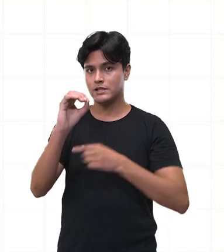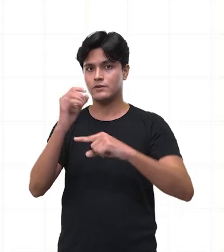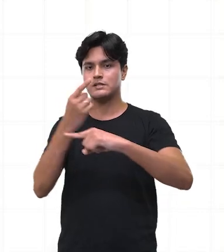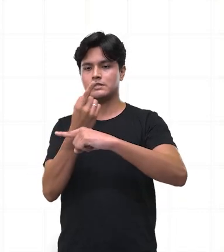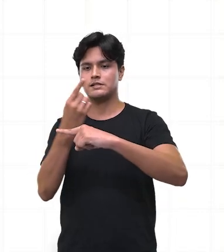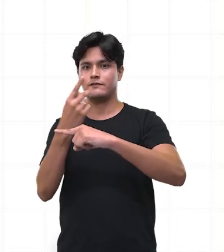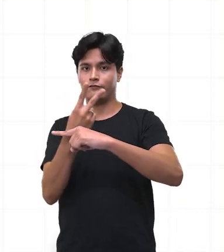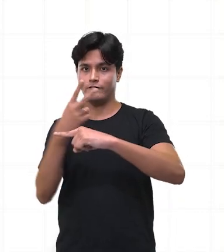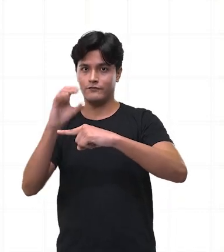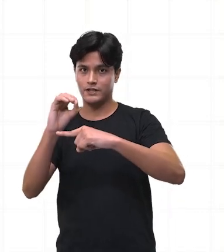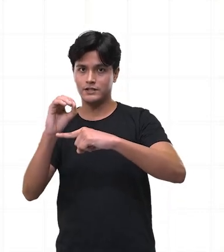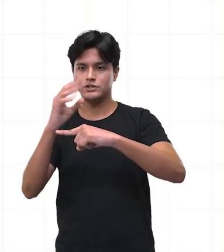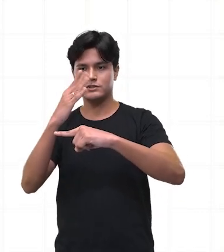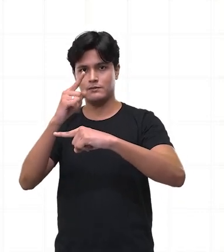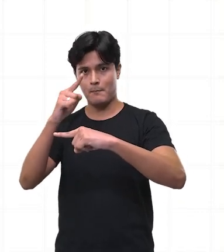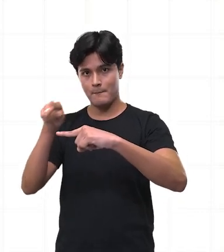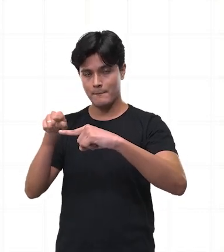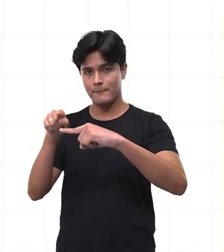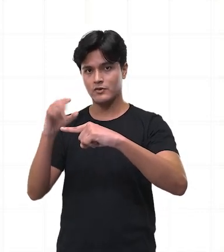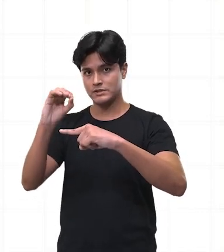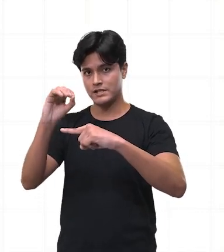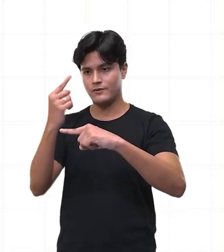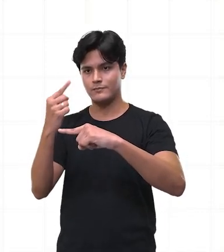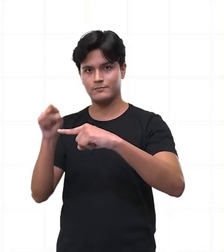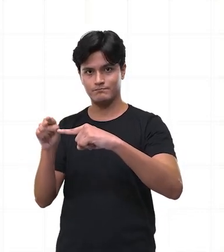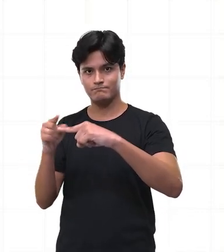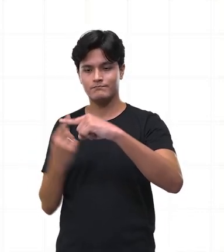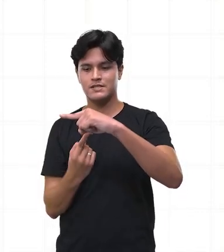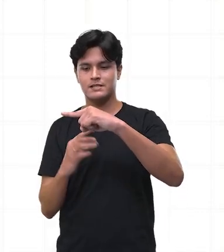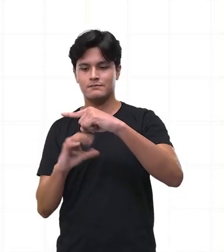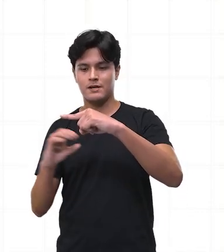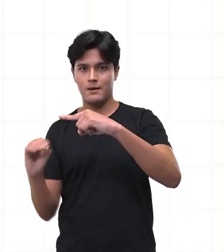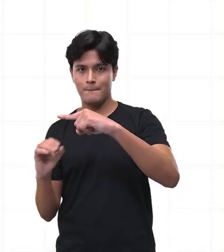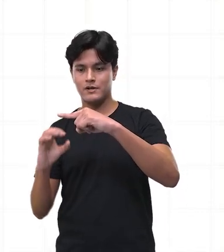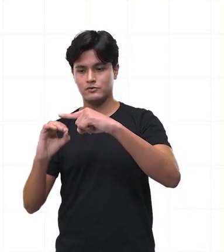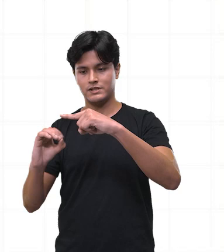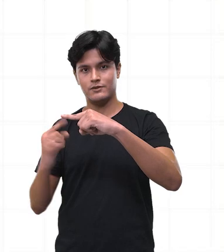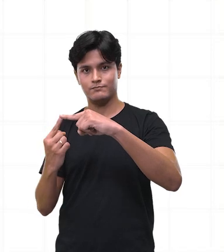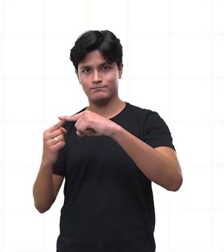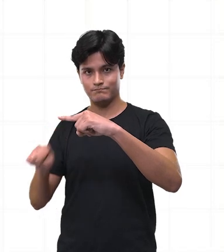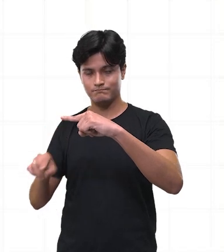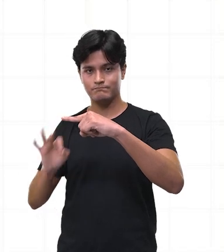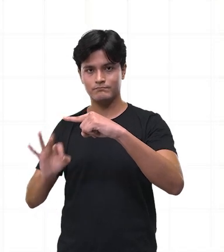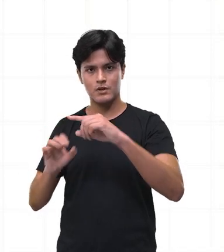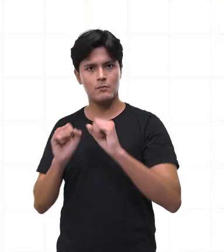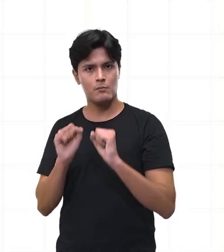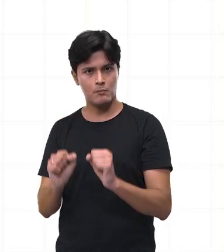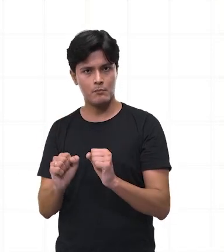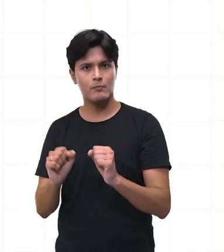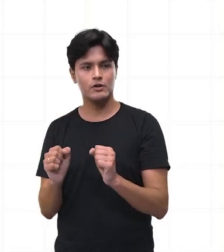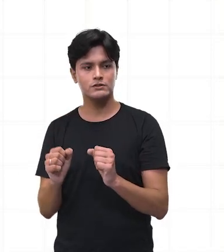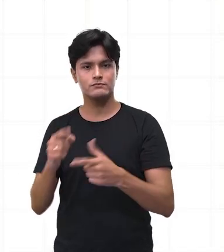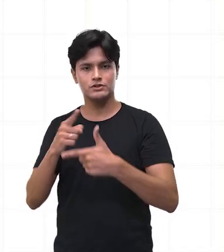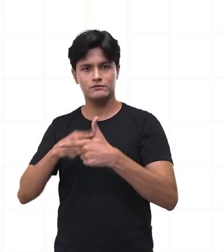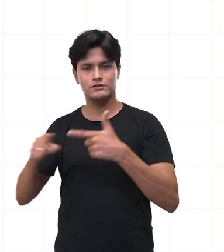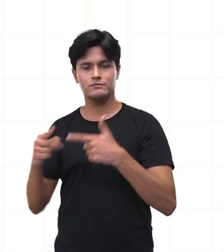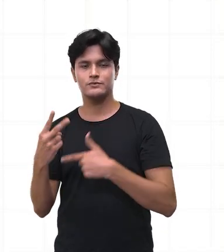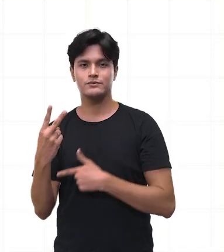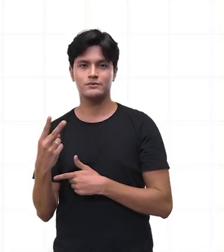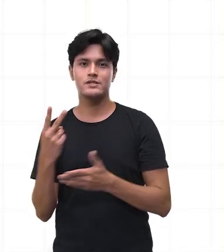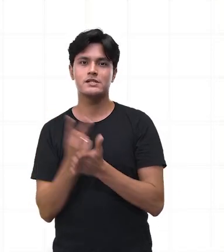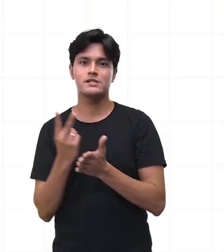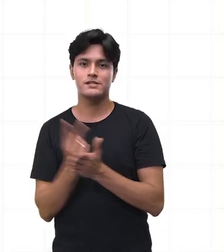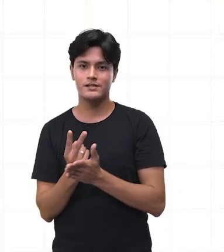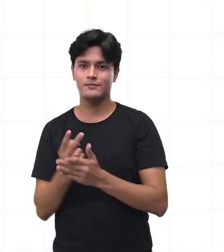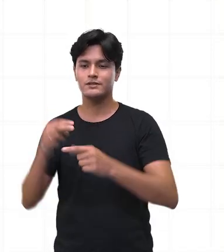não é verdade? O que você pode fazer mais aqui? Você pode dividir por 2. Ó, divide por 2 sempre na parte